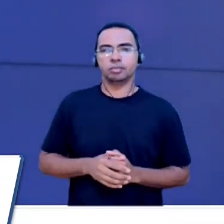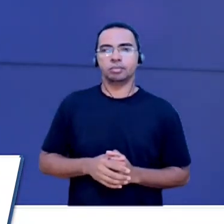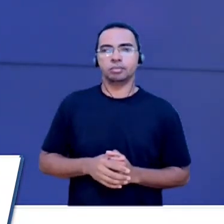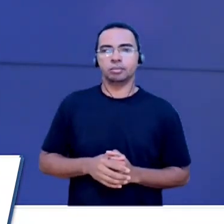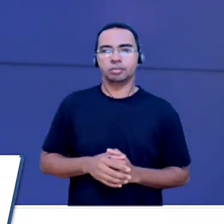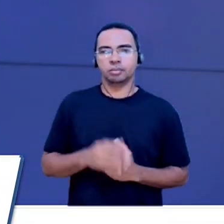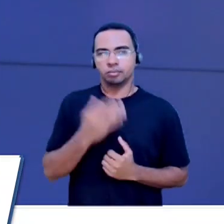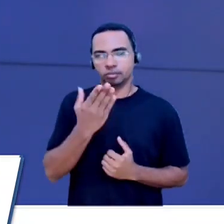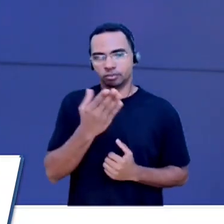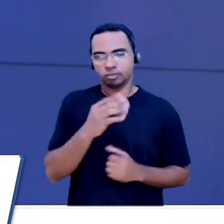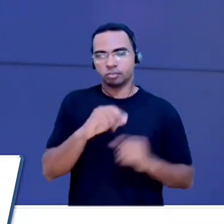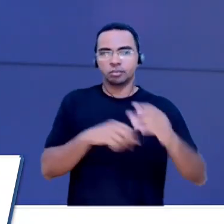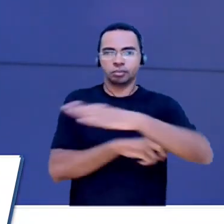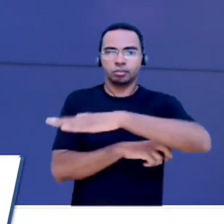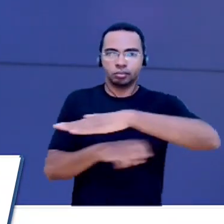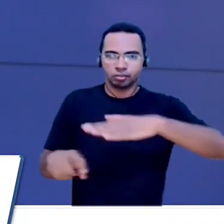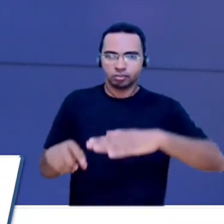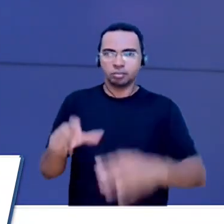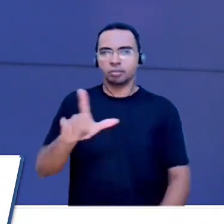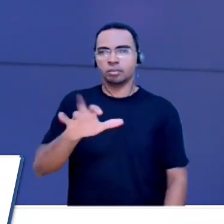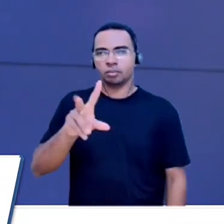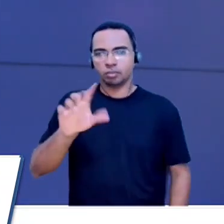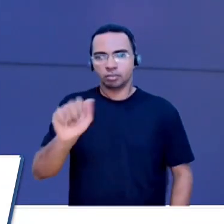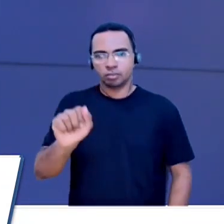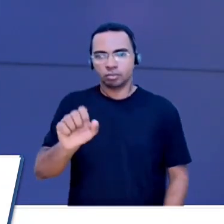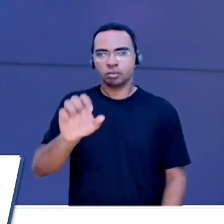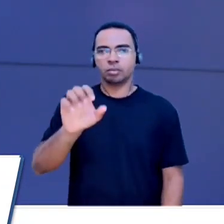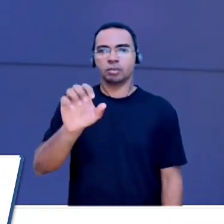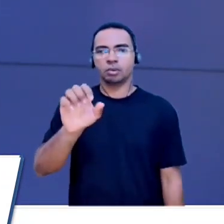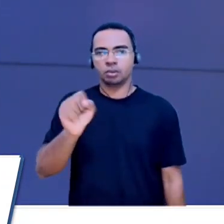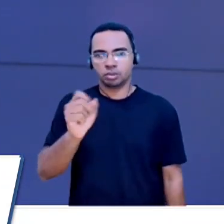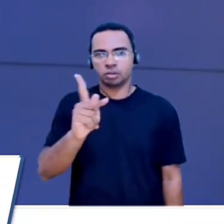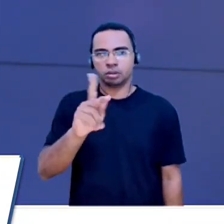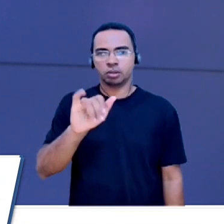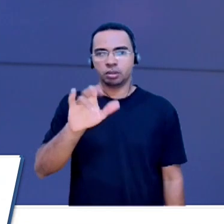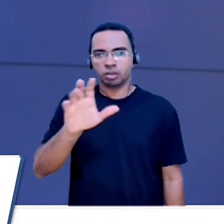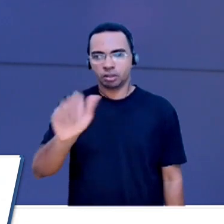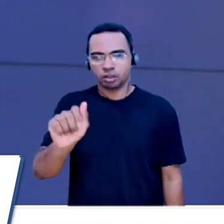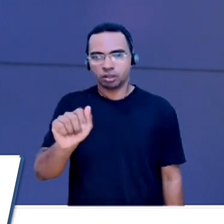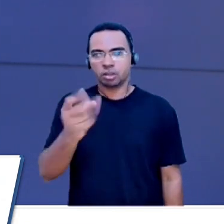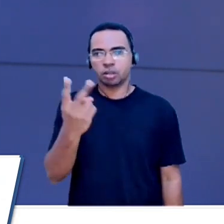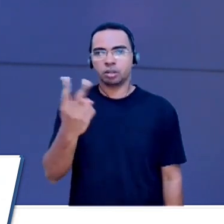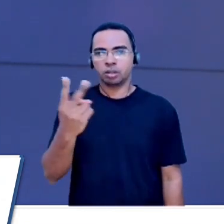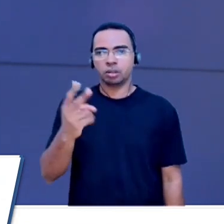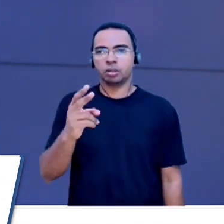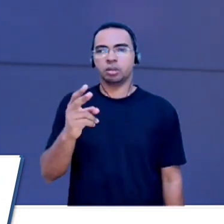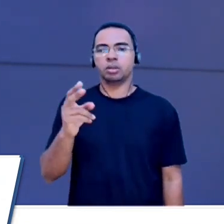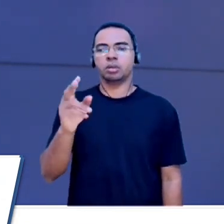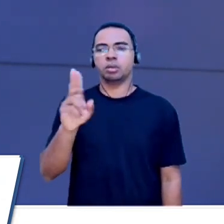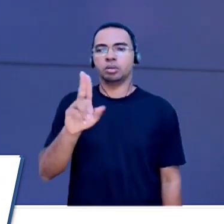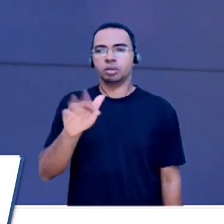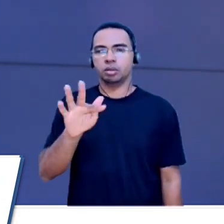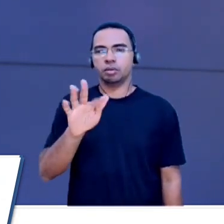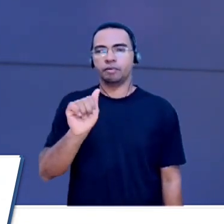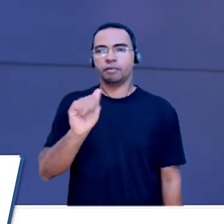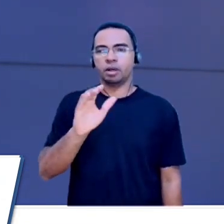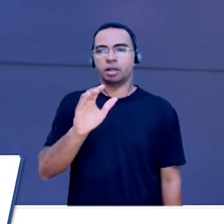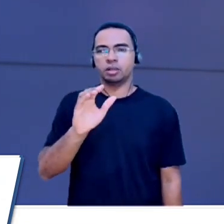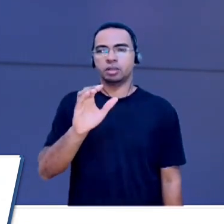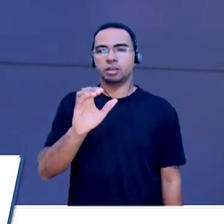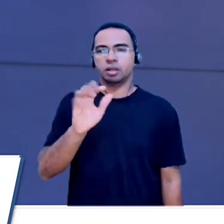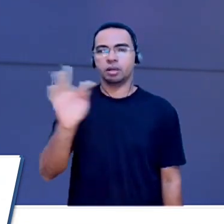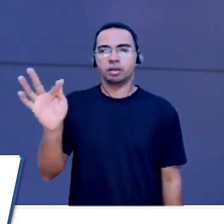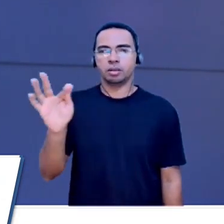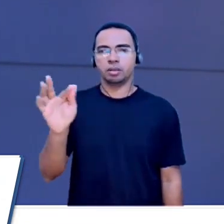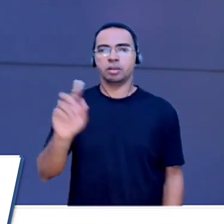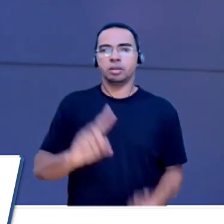Então, a banca foi composta pela professora Lívia, pela professora Sheila, ambas, né, da Unifacef, e pelo professor Assir, que é da Faculdade